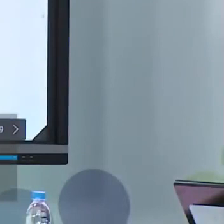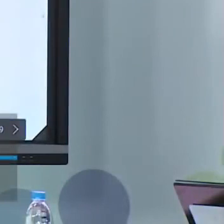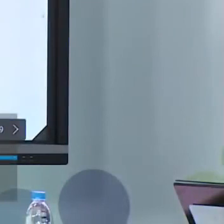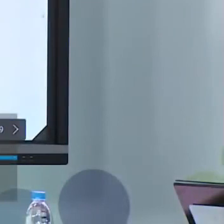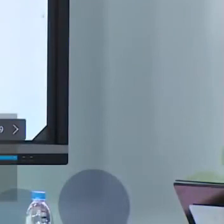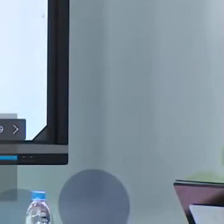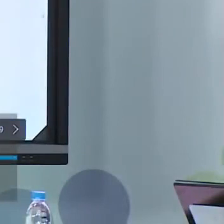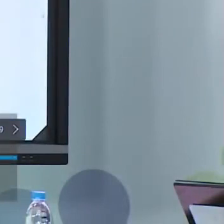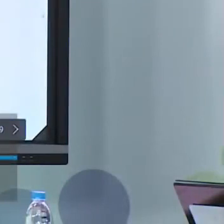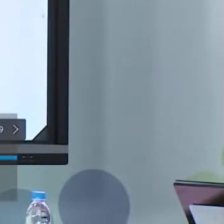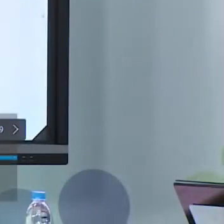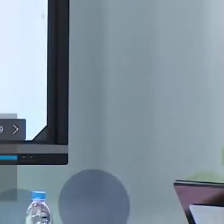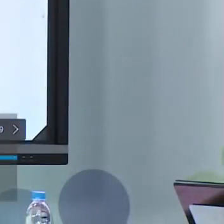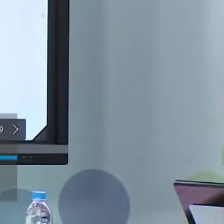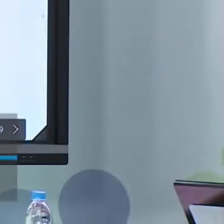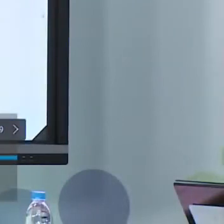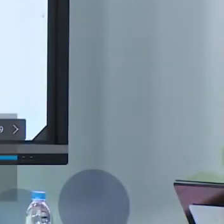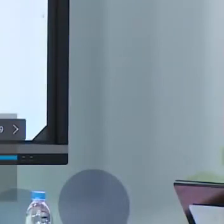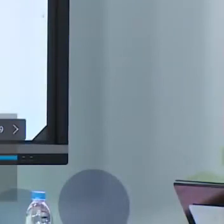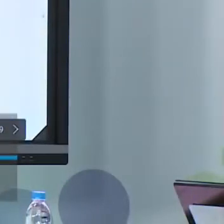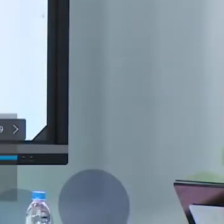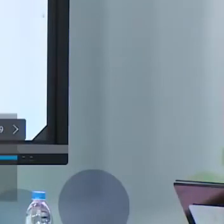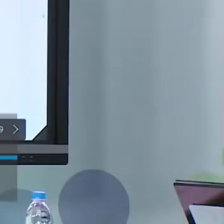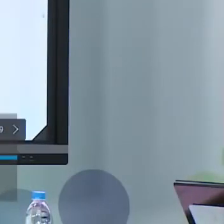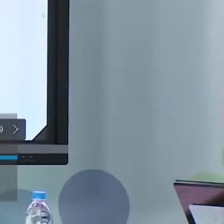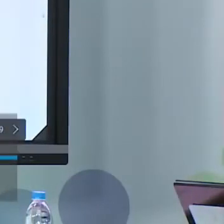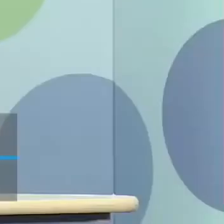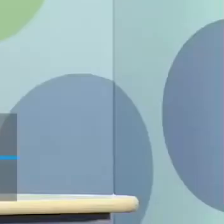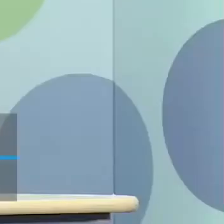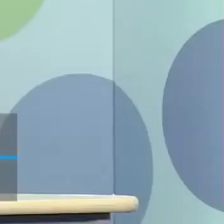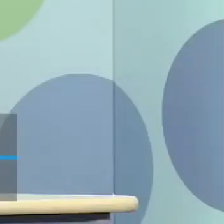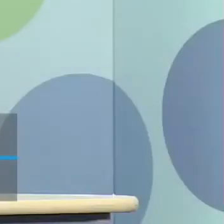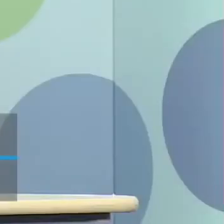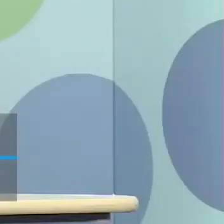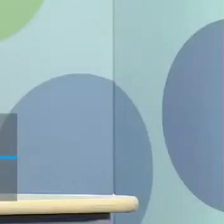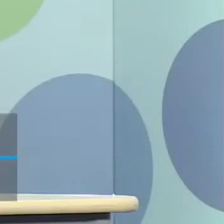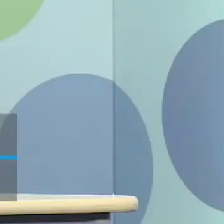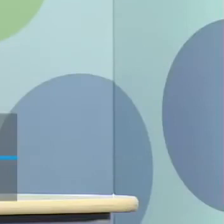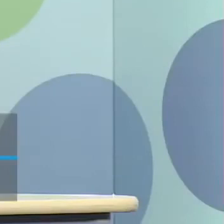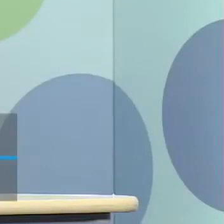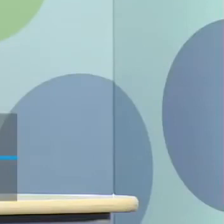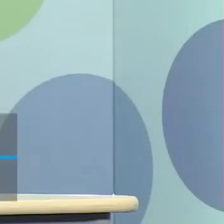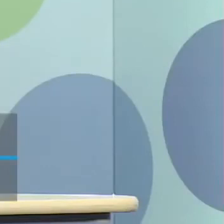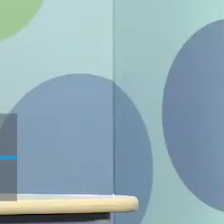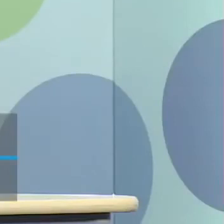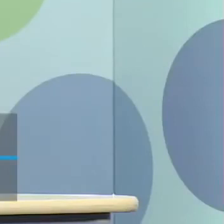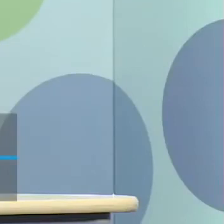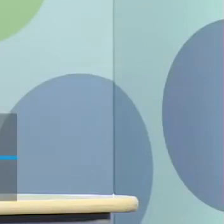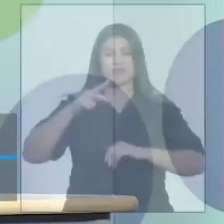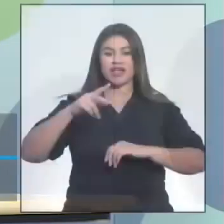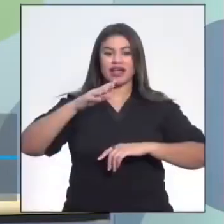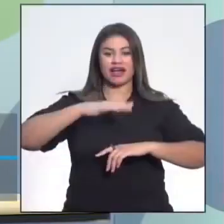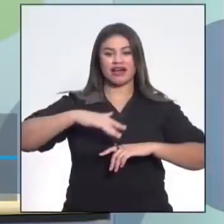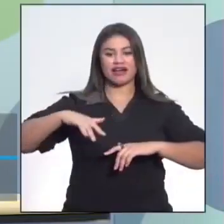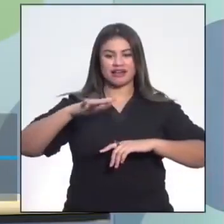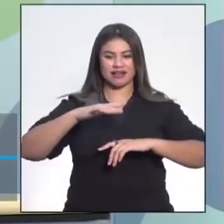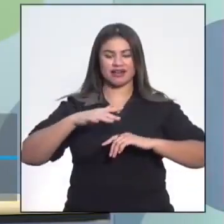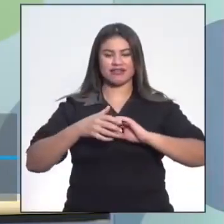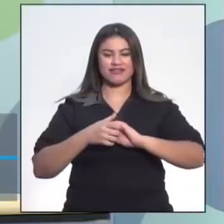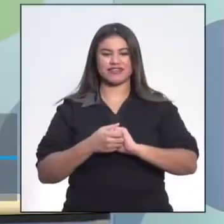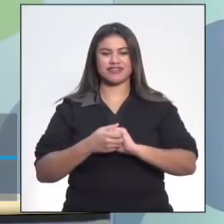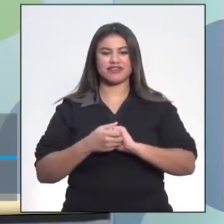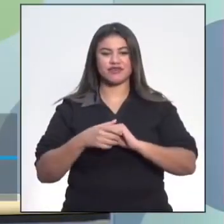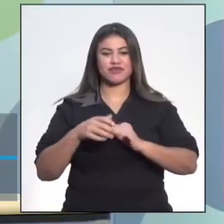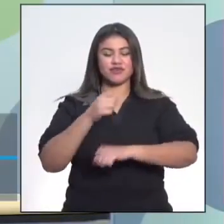Voltamos. E aí, professora Inês, eles participaram do chat? Como foi? Conta para mim. Professora Roberta, os nossos alunos da primeira série do ensino